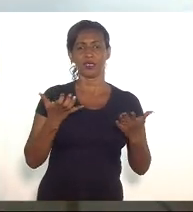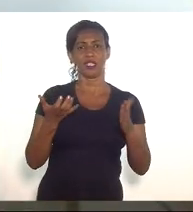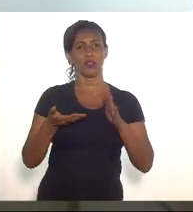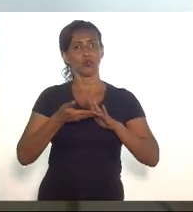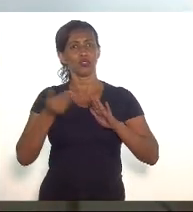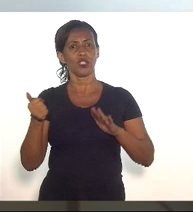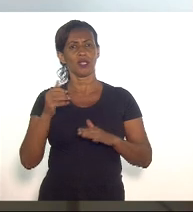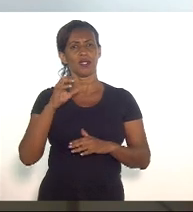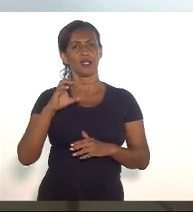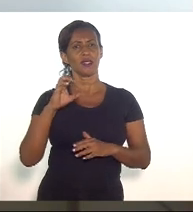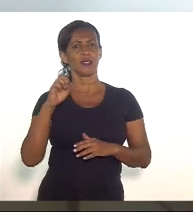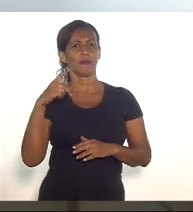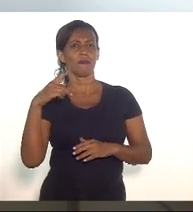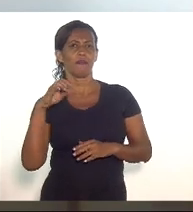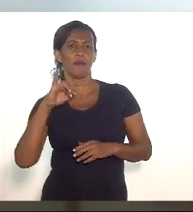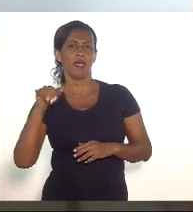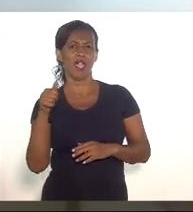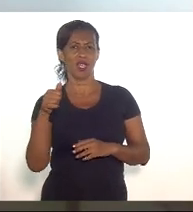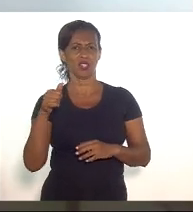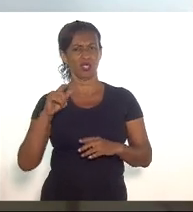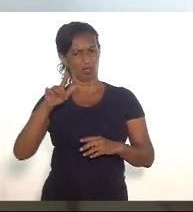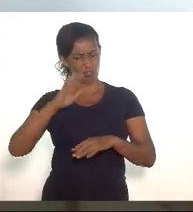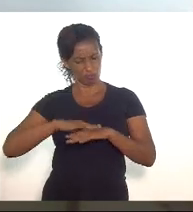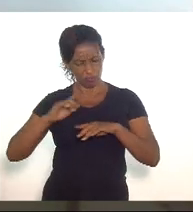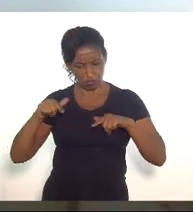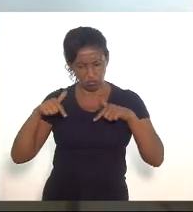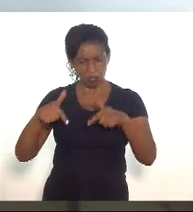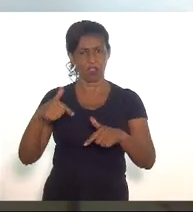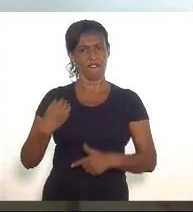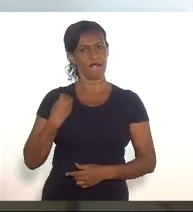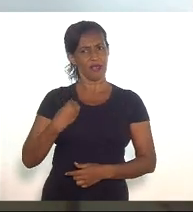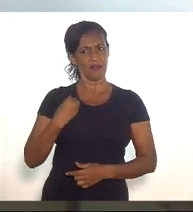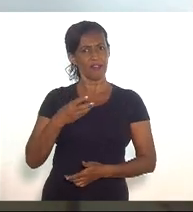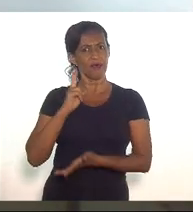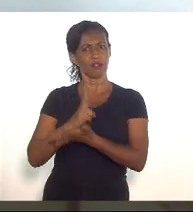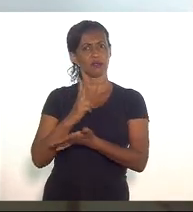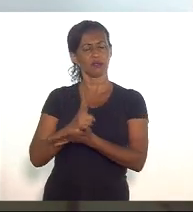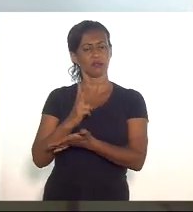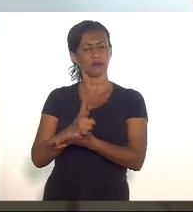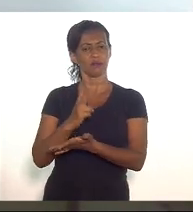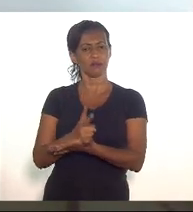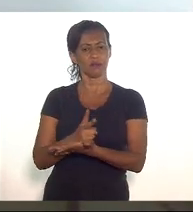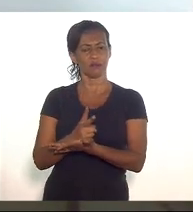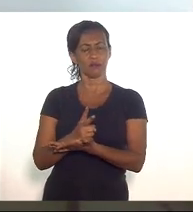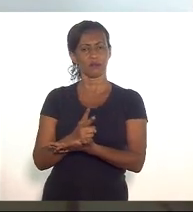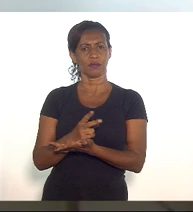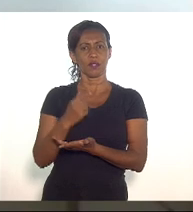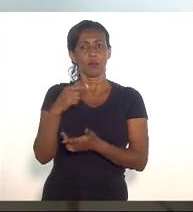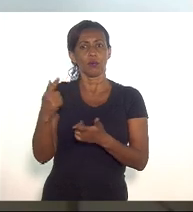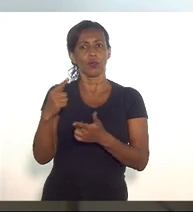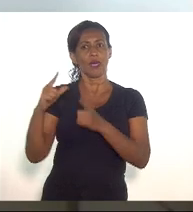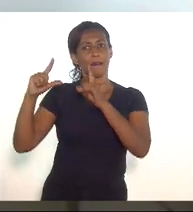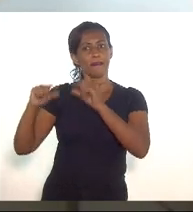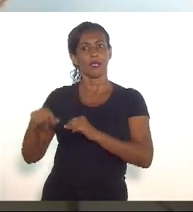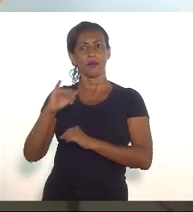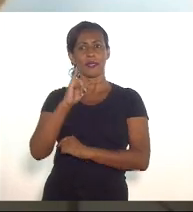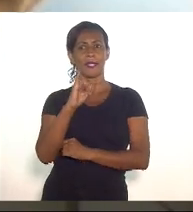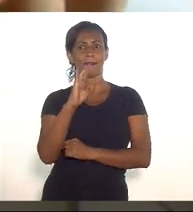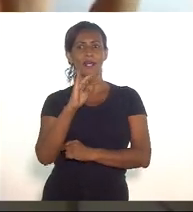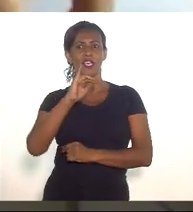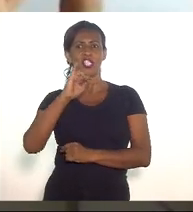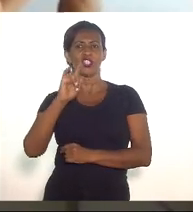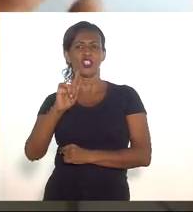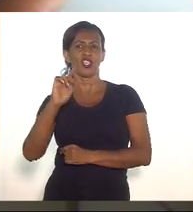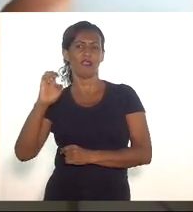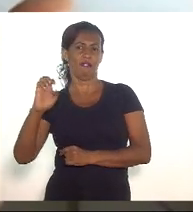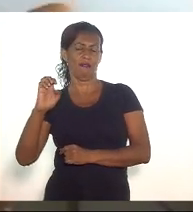E a gente sempre lutou para a CEPERJ ficar viva. Por quê? Era o nosso mini IBGE. Foi um dia o mini